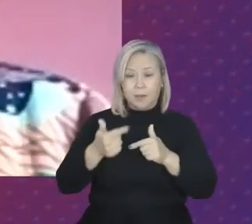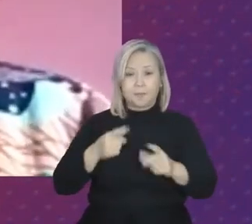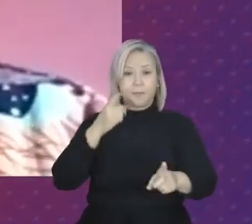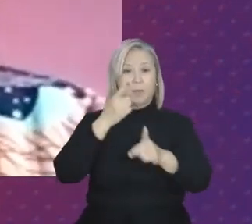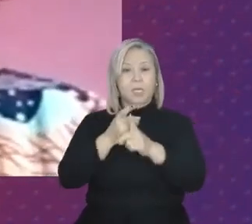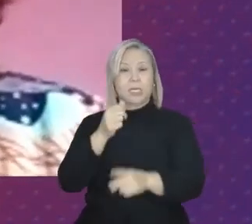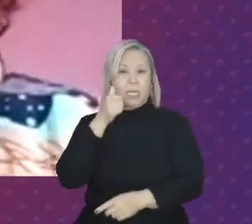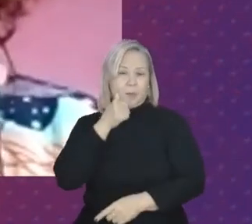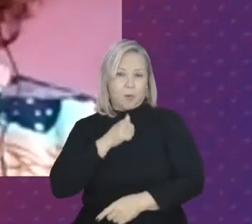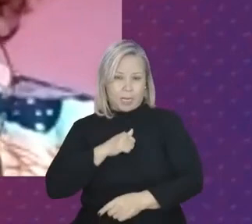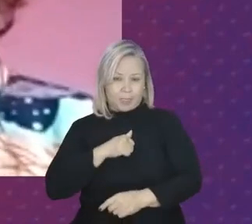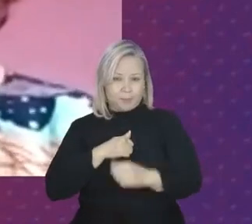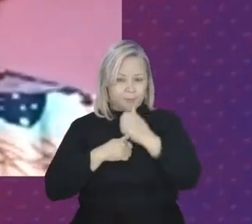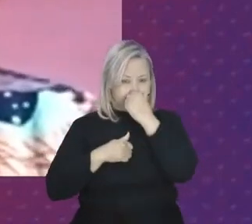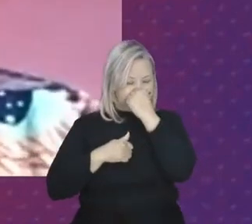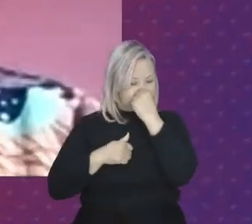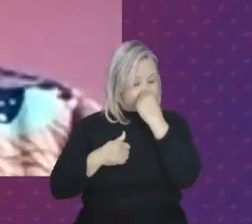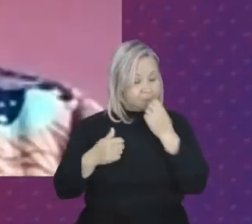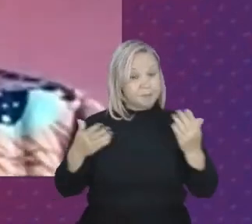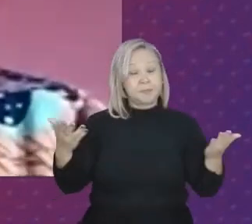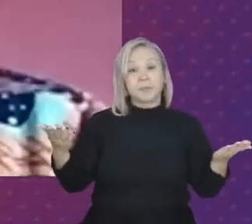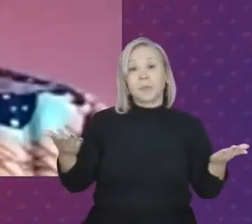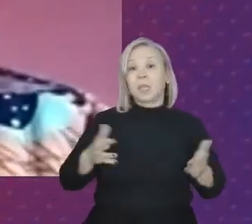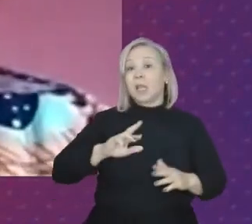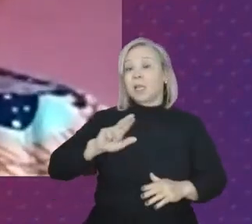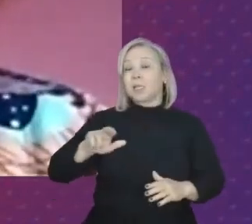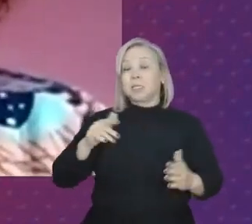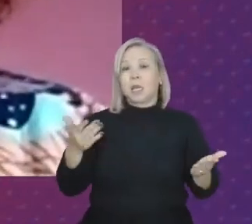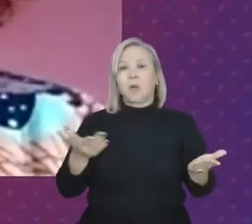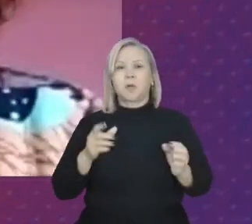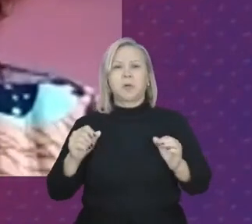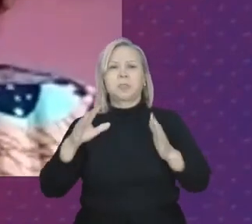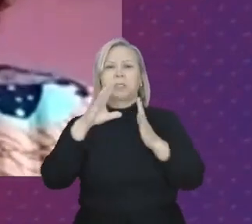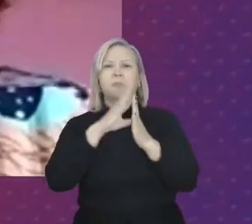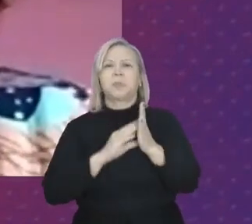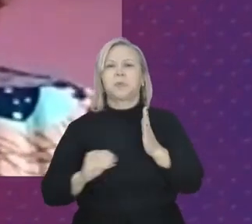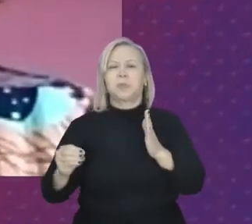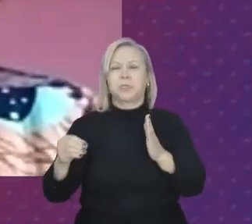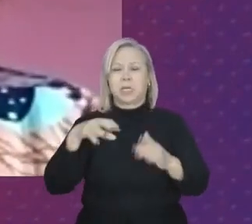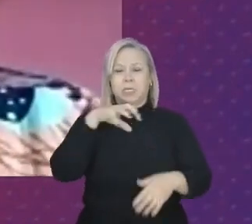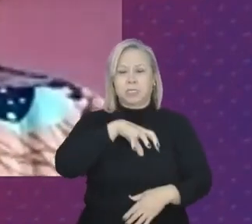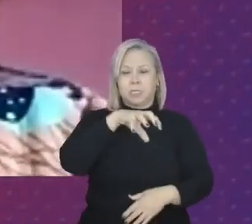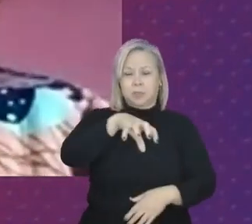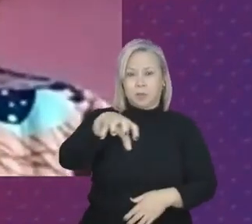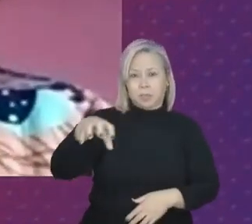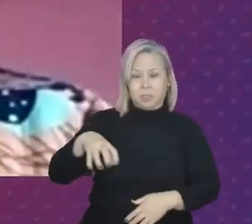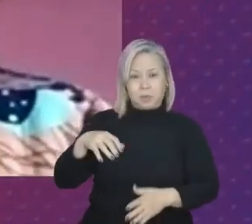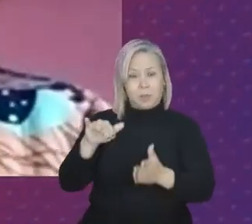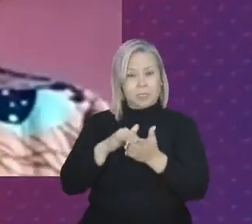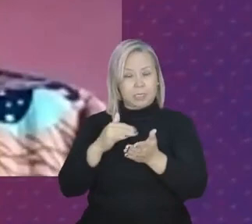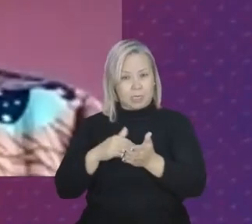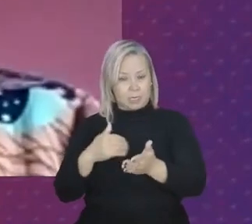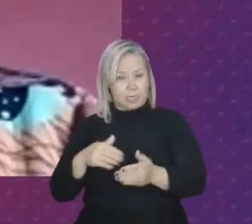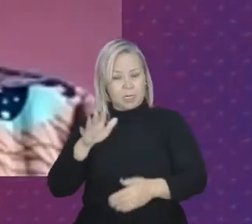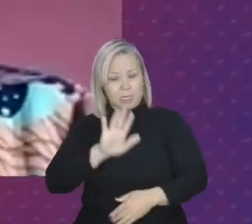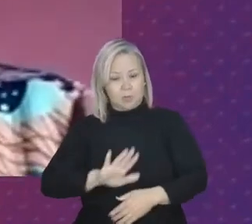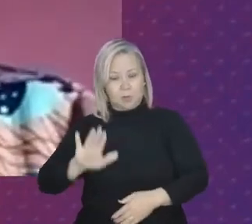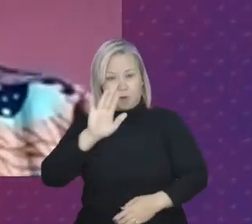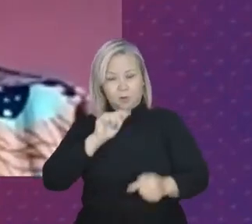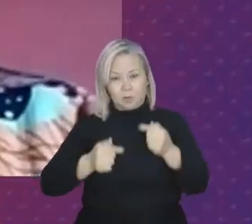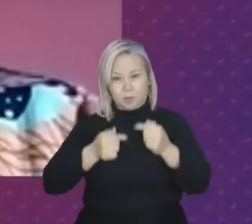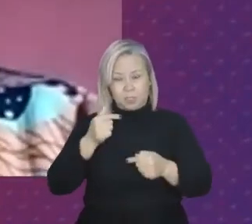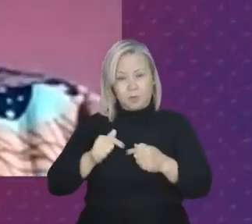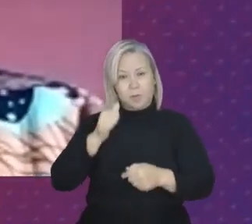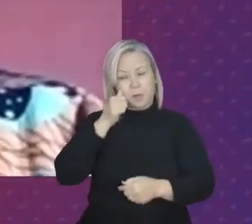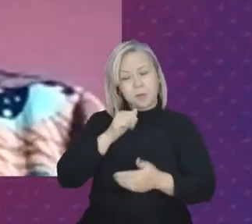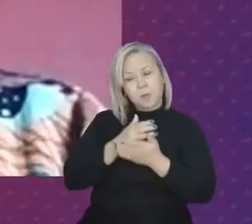Então, não que hoje essas organizações sejam padronizadas, mas a Secretaria Nacional de Políticas para as Mulheres